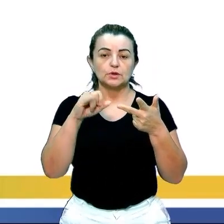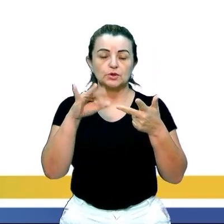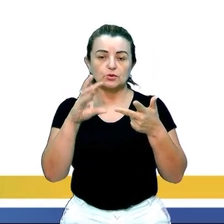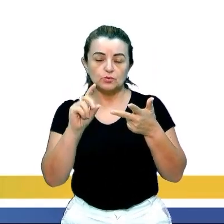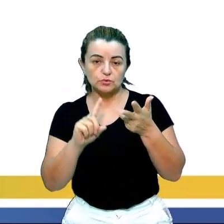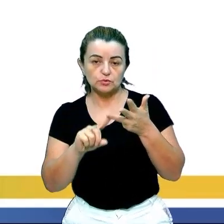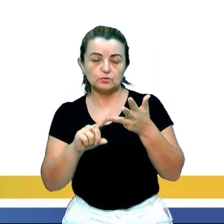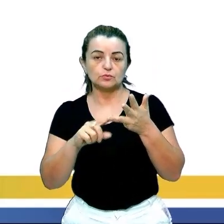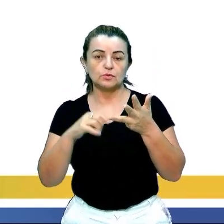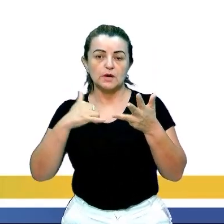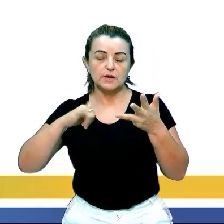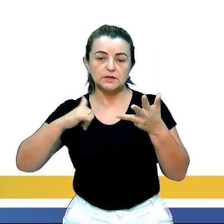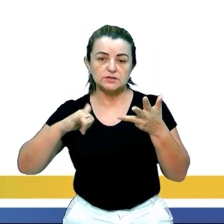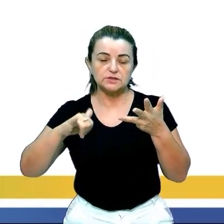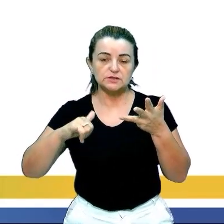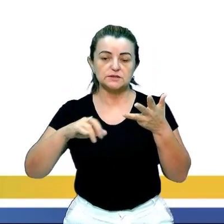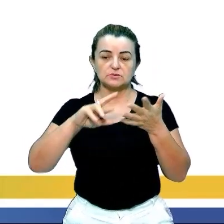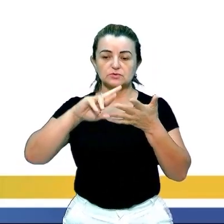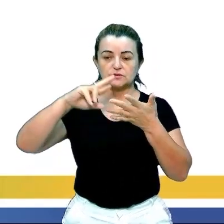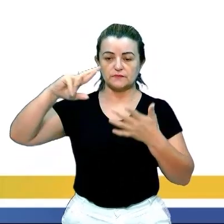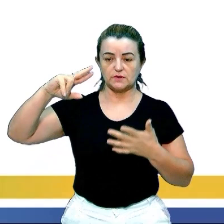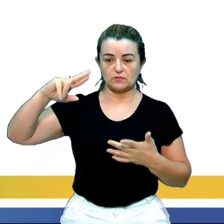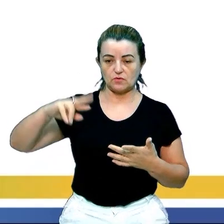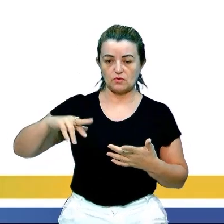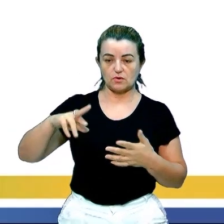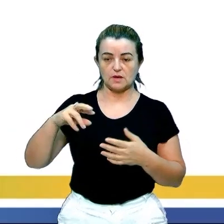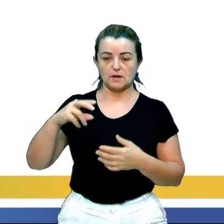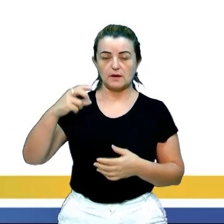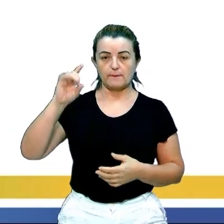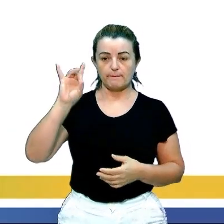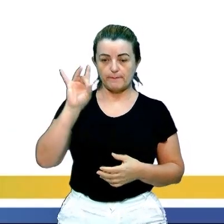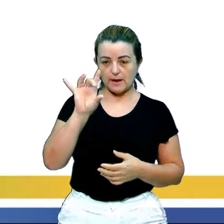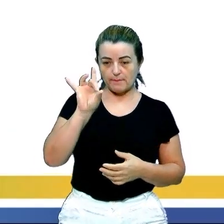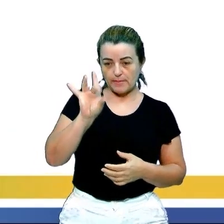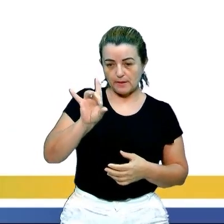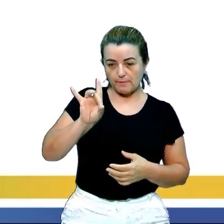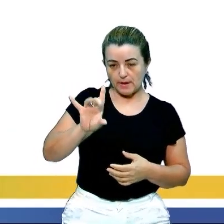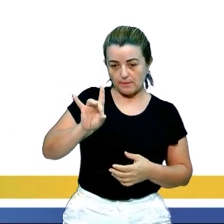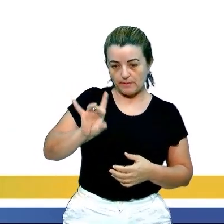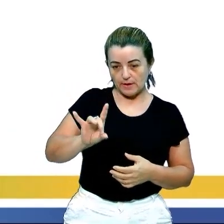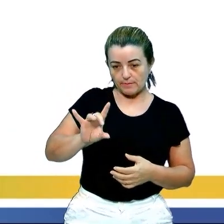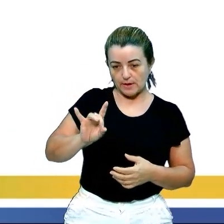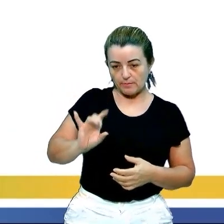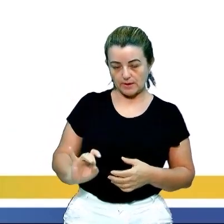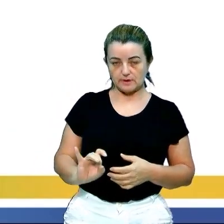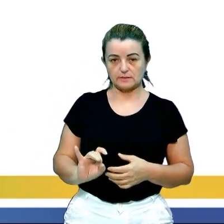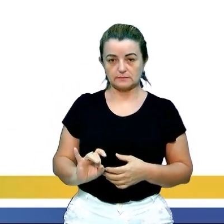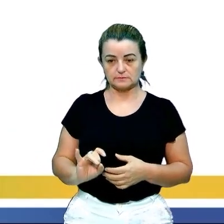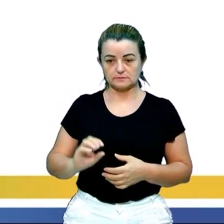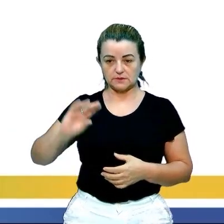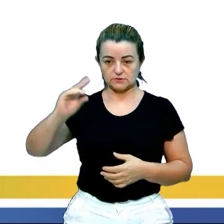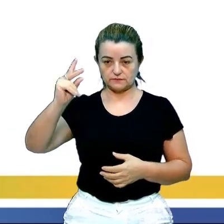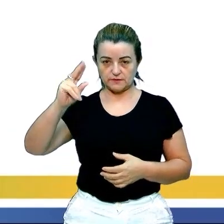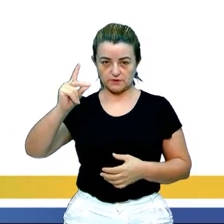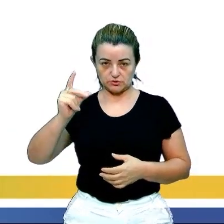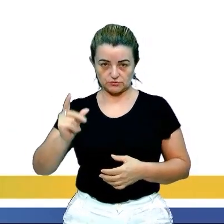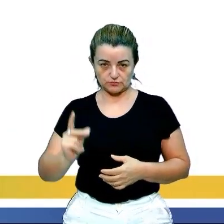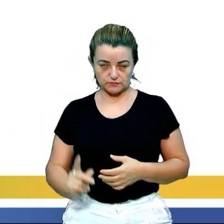afinidade eletrônica, bem como eletropositividade e eletronegatividade, que é o oposto